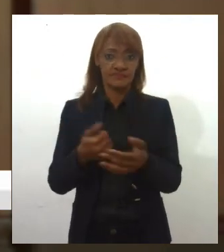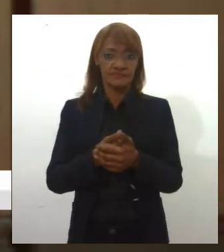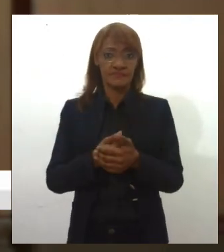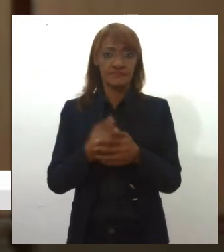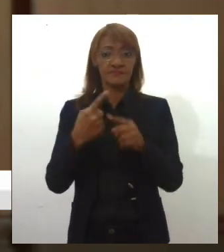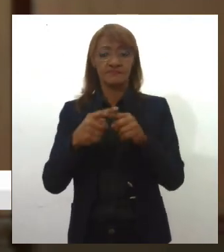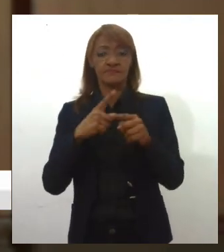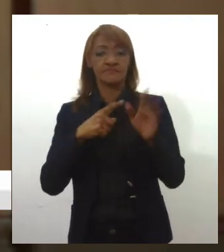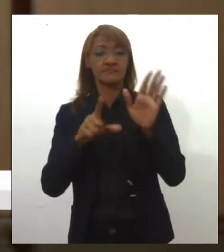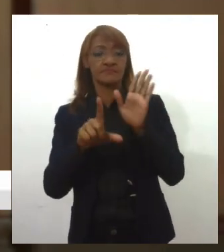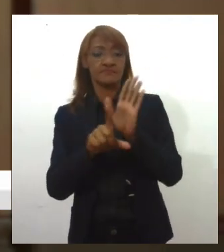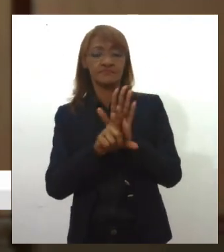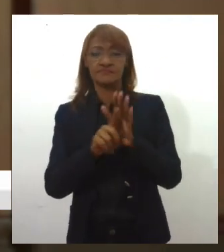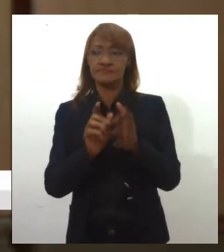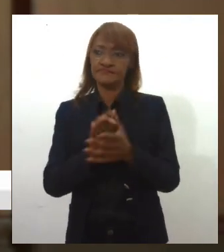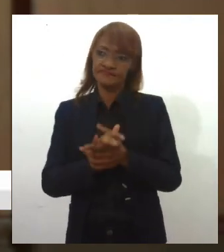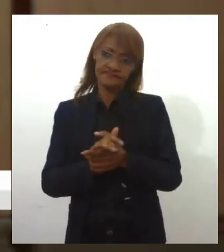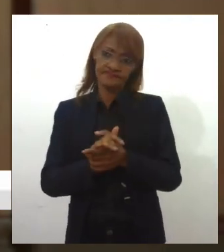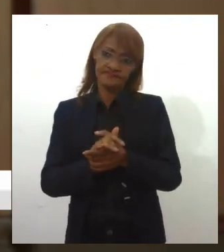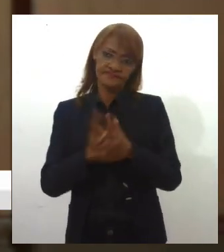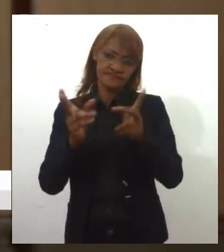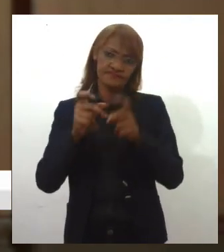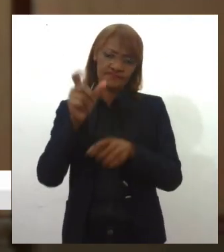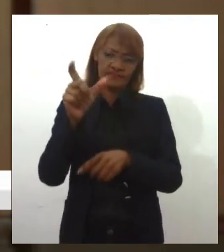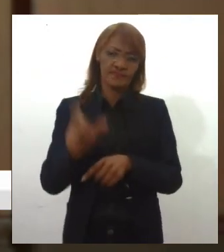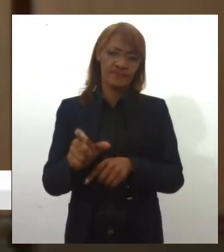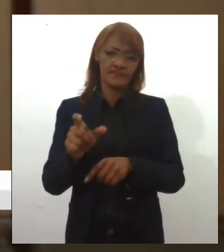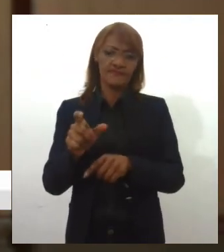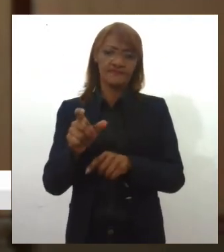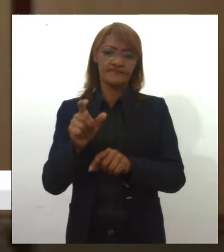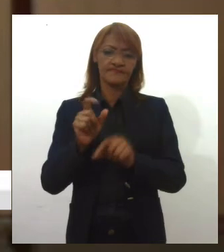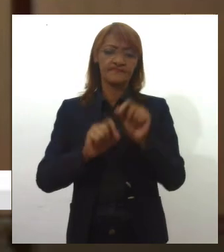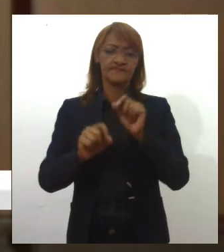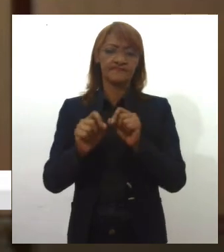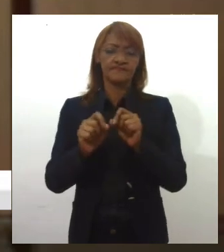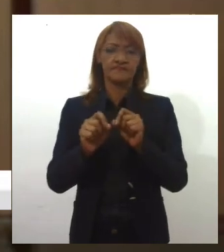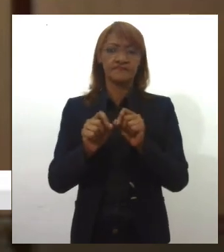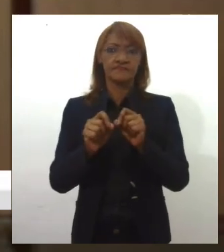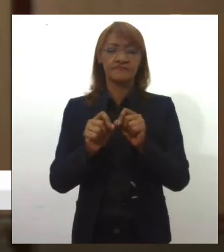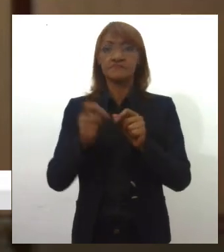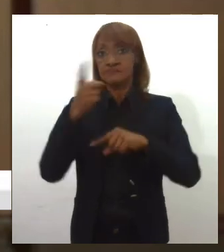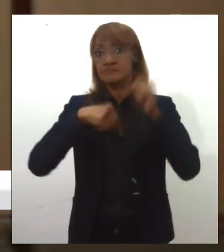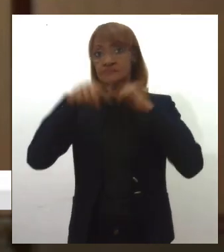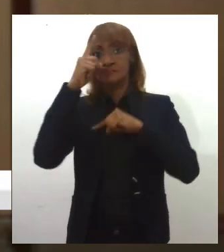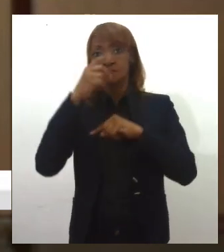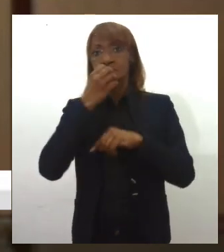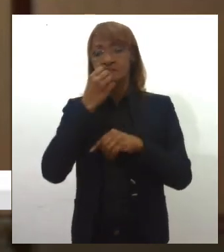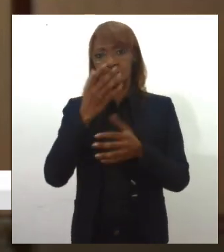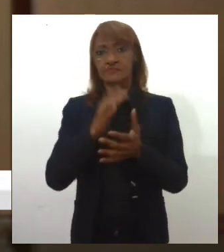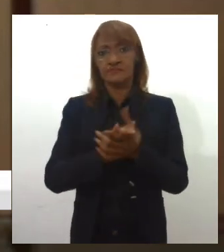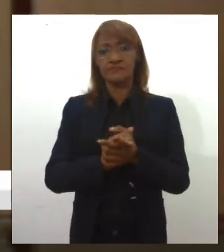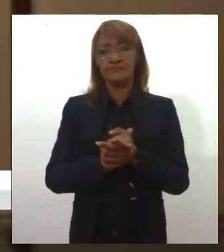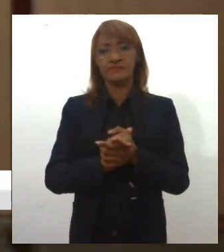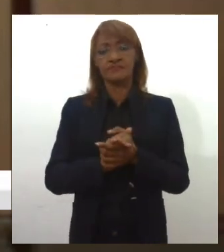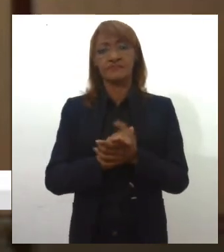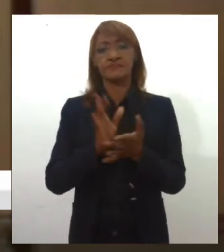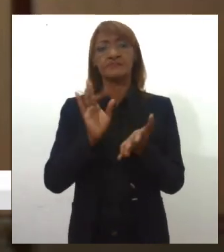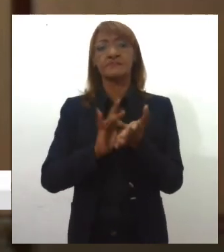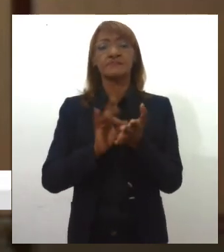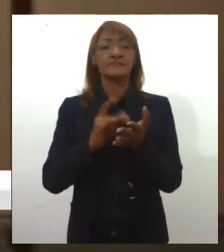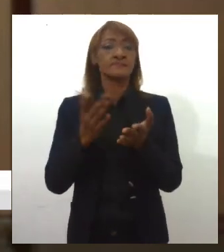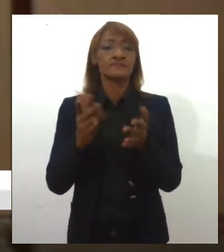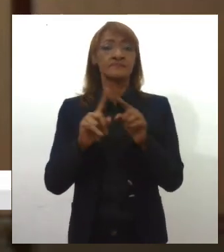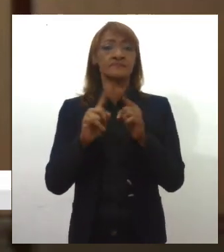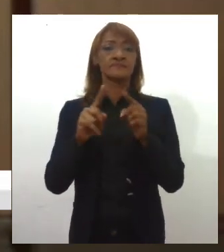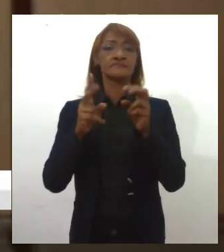gente percebe na fala da Gisele, no exemplo que é trazido aqui, um exemplo de sucesso, inegável de sucesso. Uhum. Né? Mas a